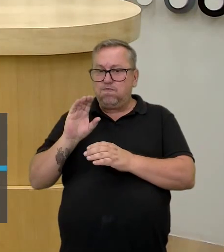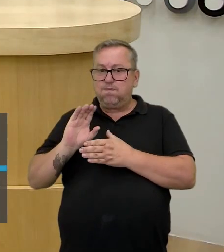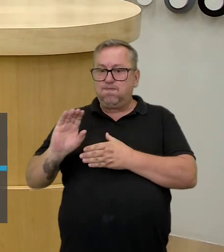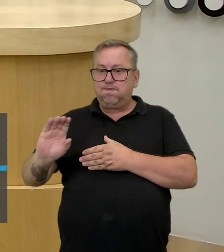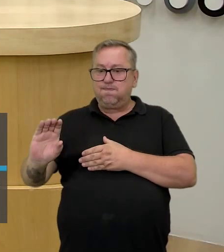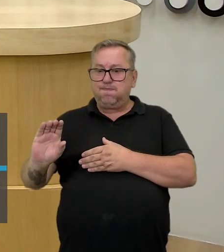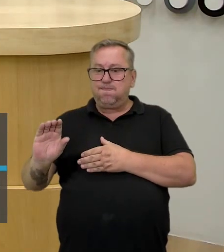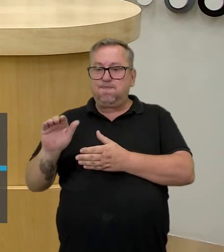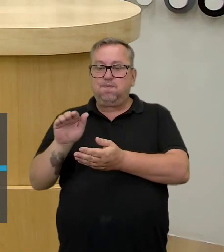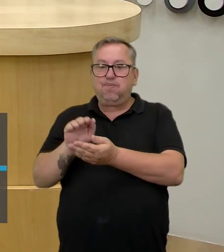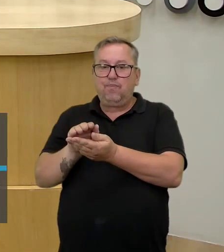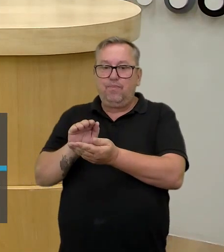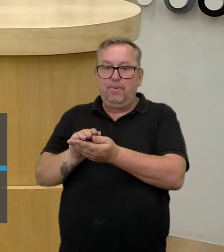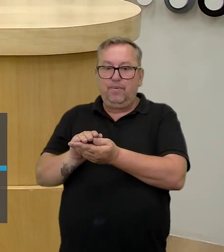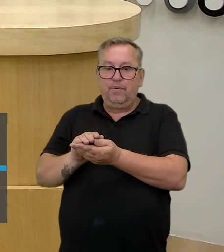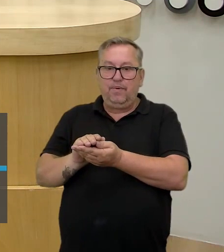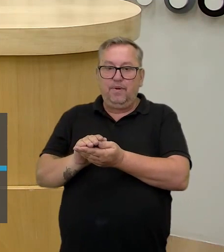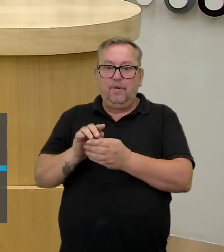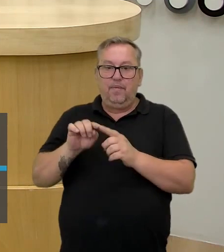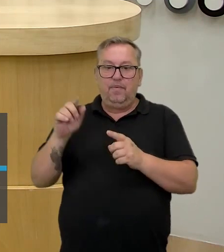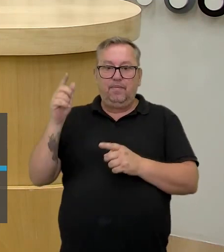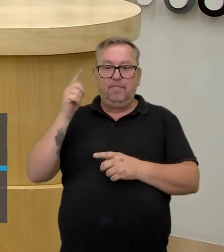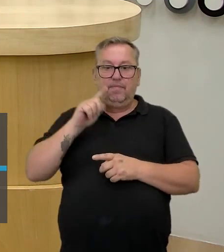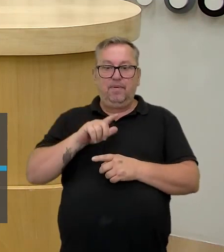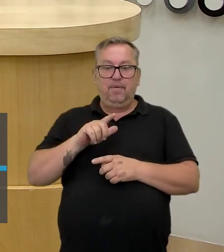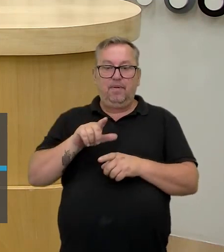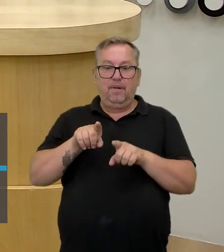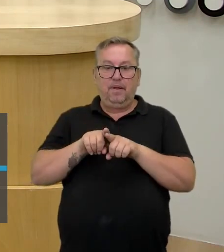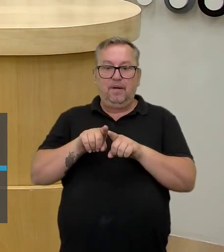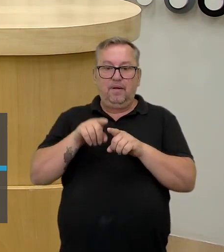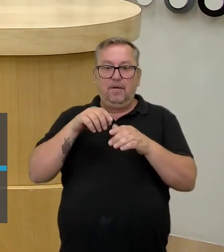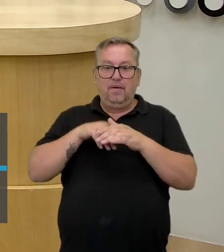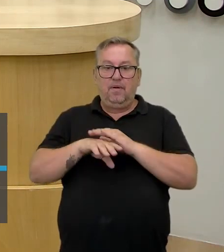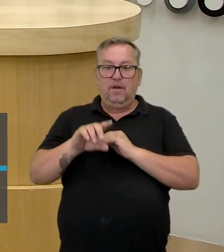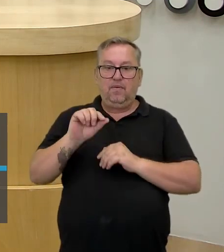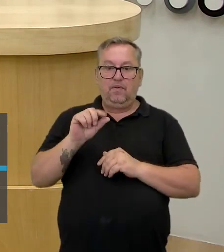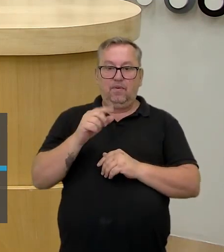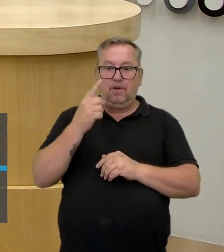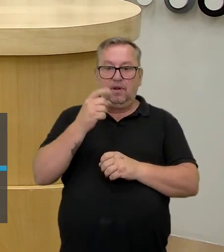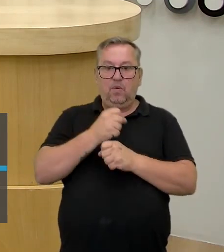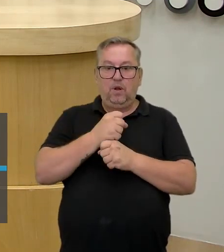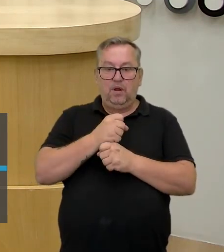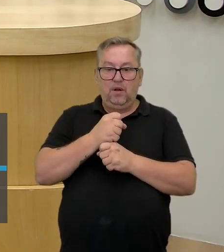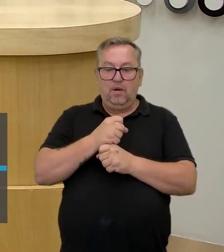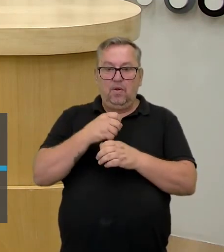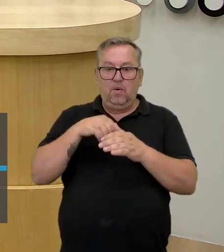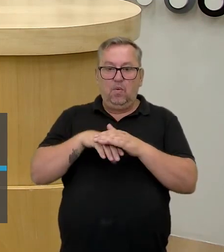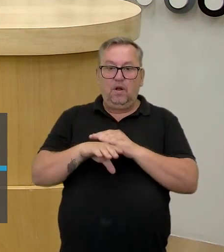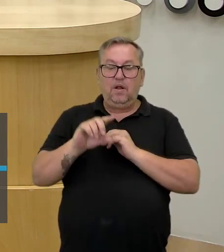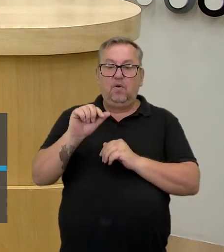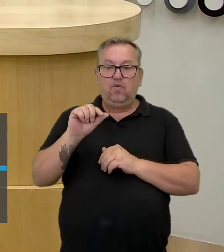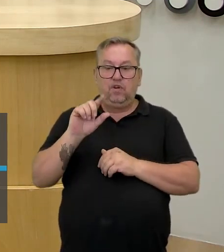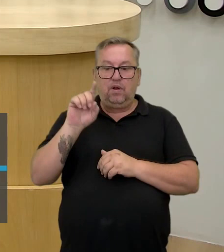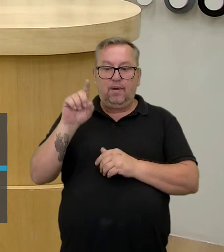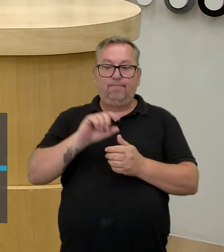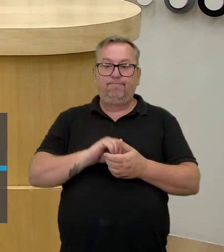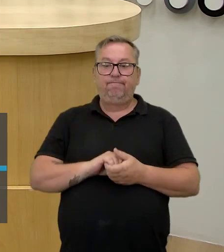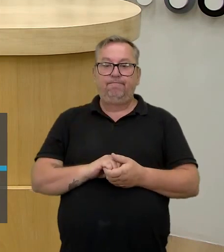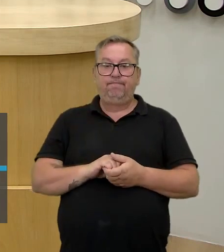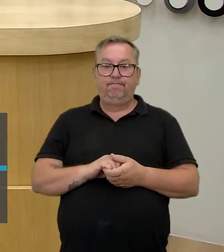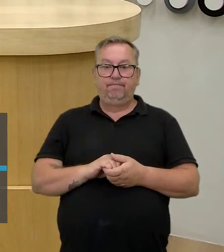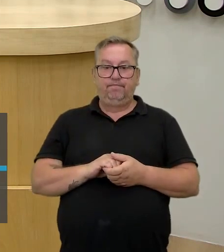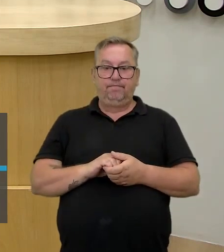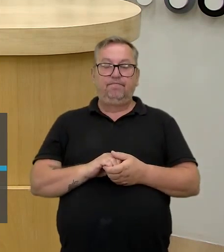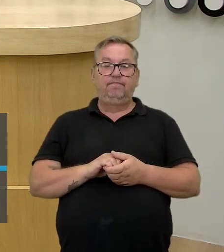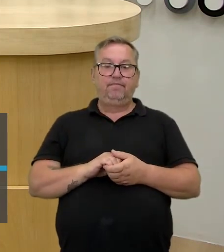caderneta de poupança, rende pouquinho, mas rende. Aí você fez quanto que eu vou ter daqui a um ano, deixando certo capital durante um certo tempo, a